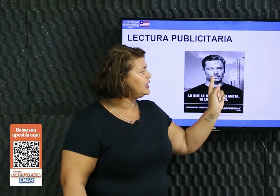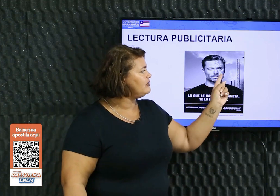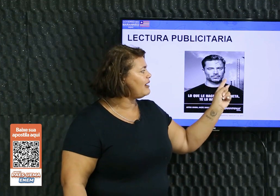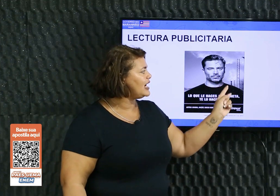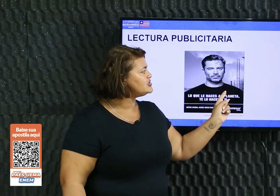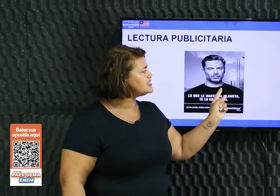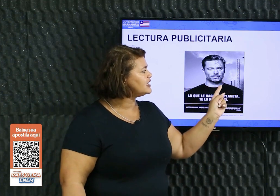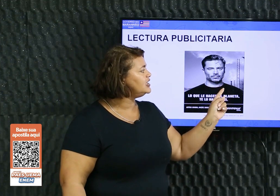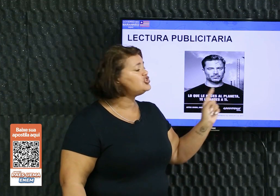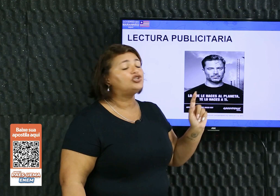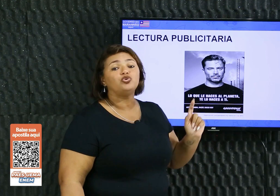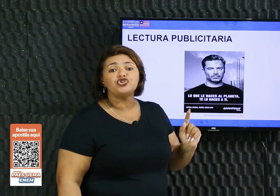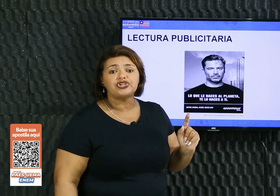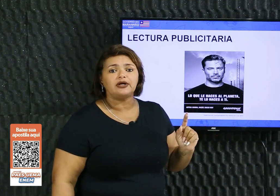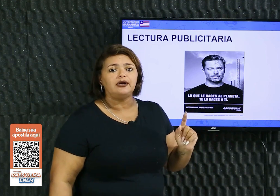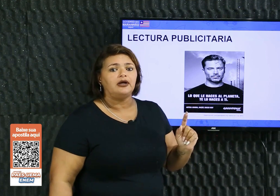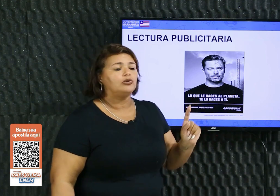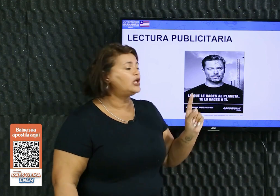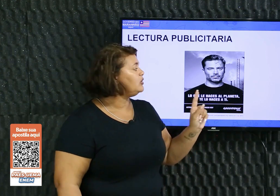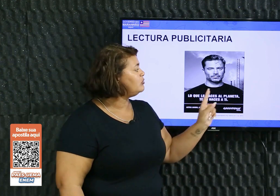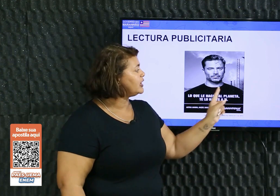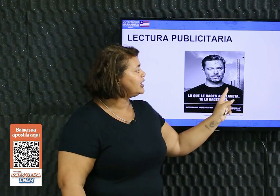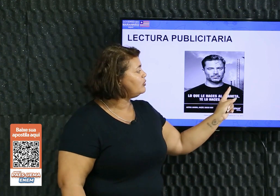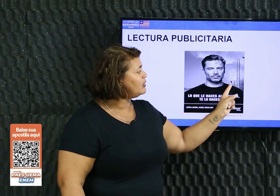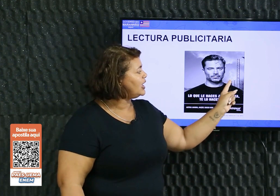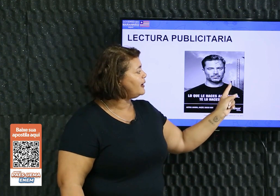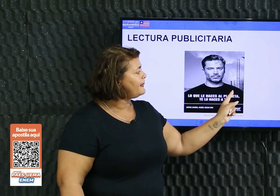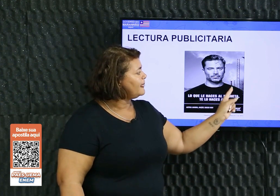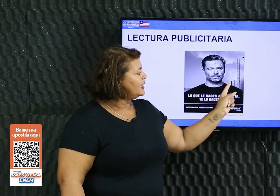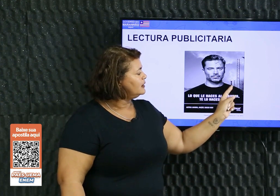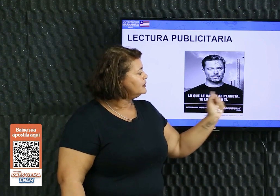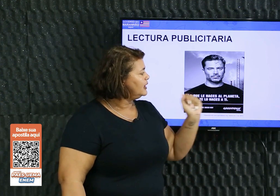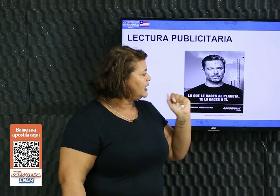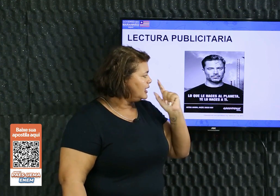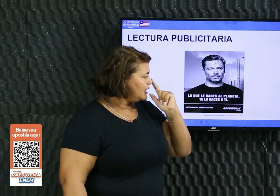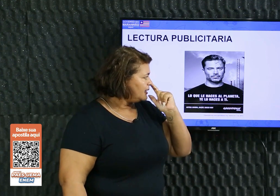eu tenho imagens aqui de indústria. Eu tenho aqui uma